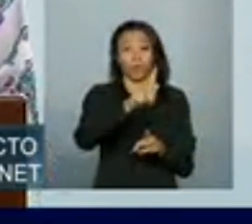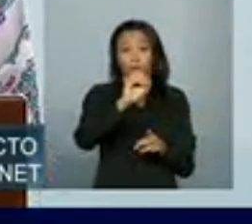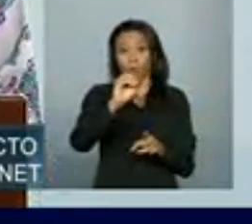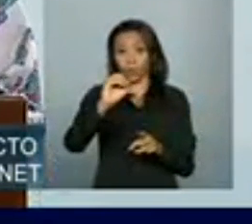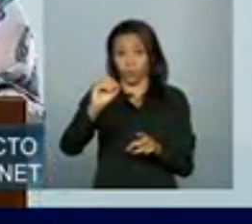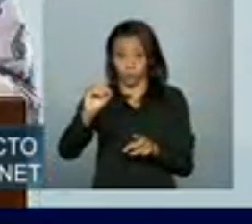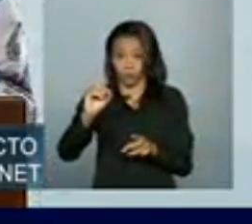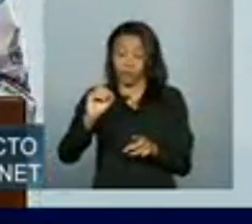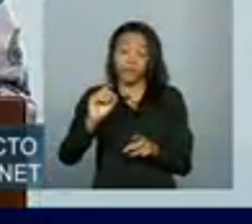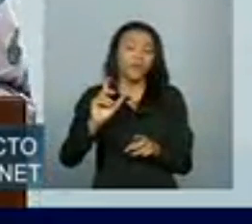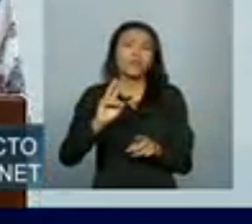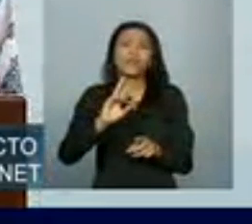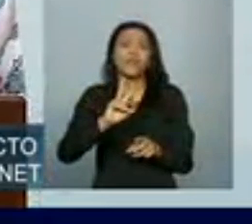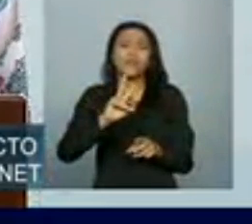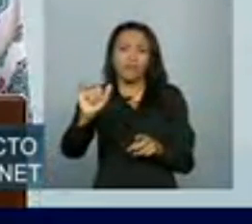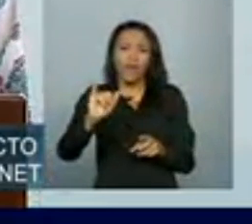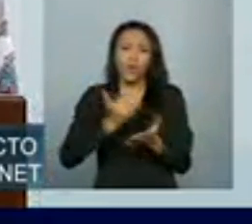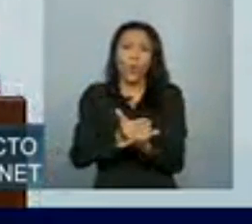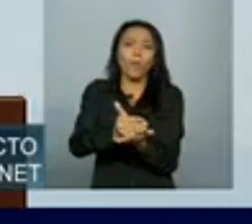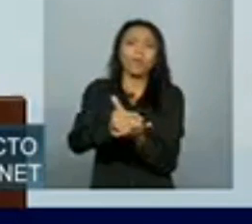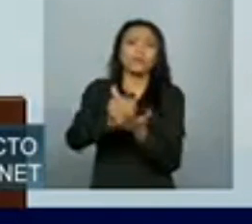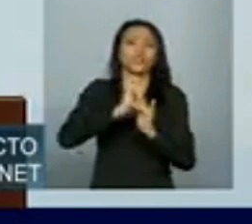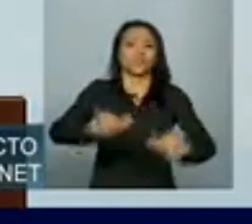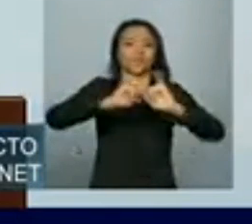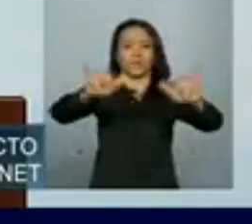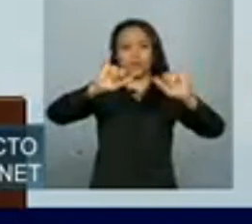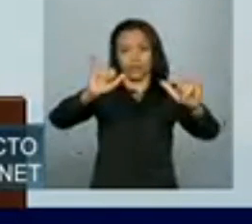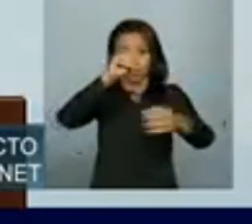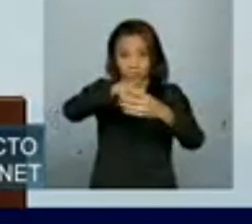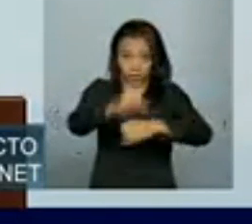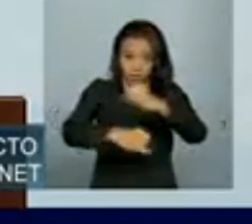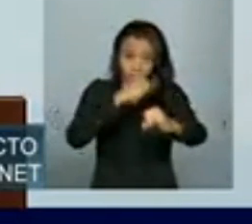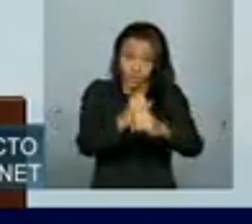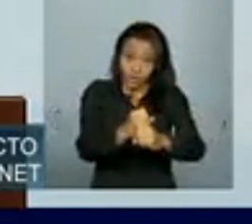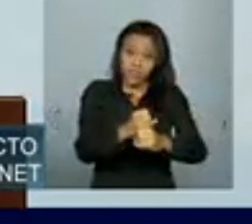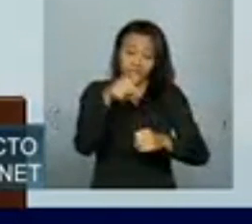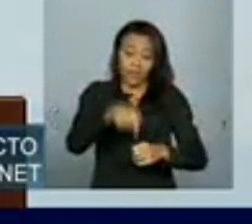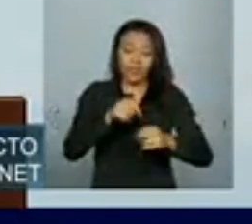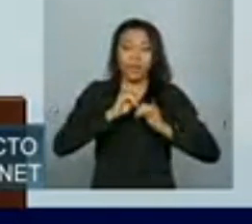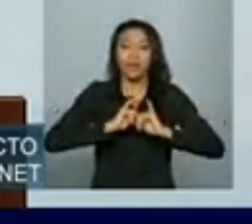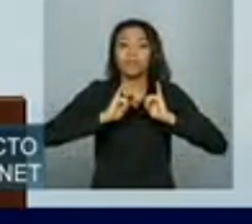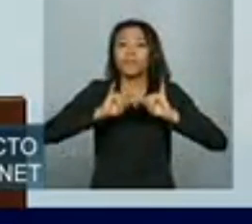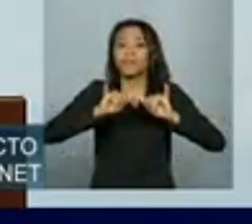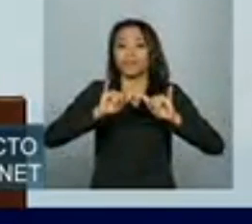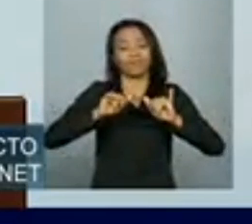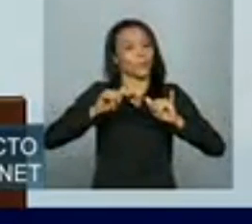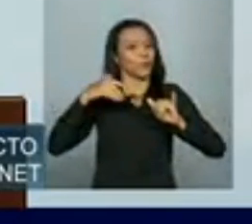visibilidade à campanha nas próprias redes, tornando esta campanha muito